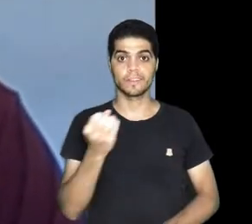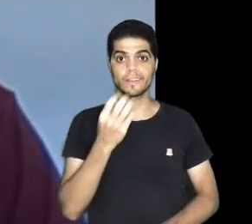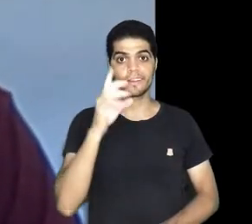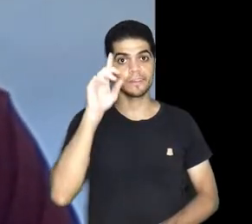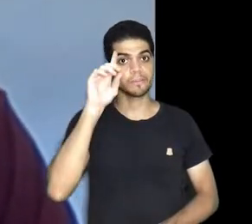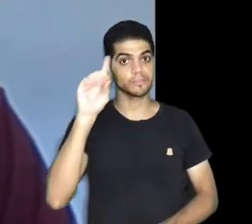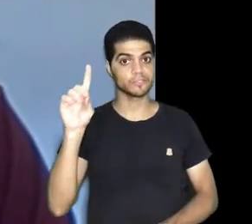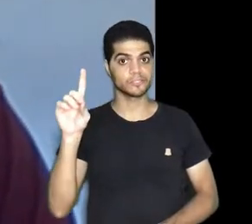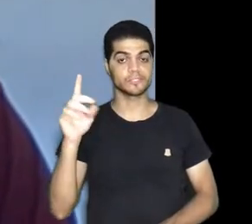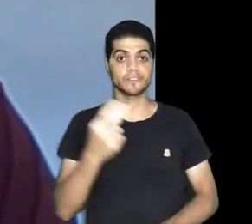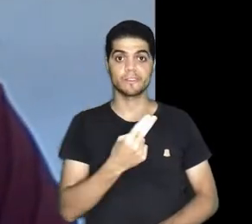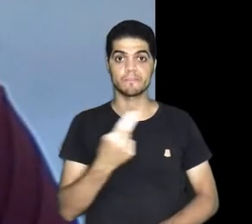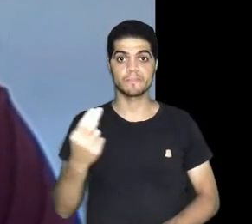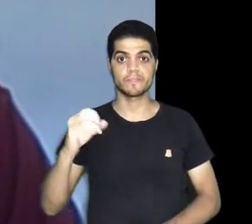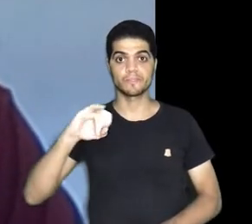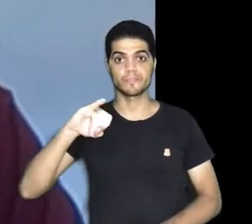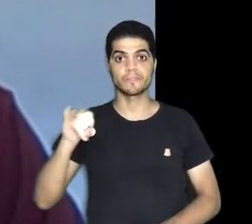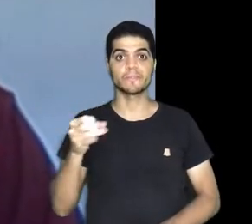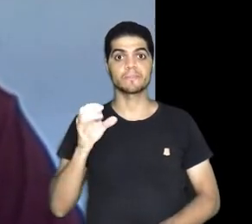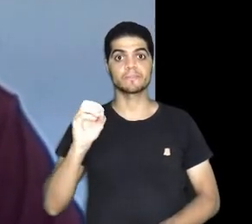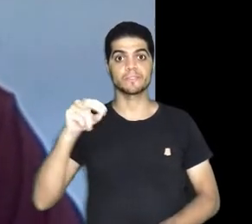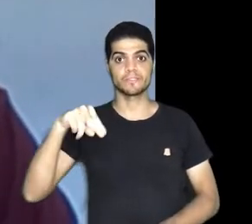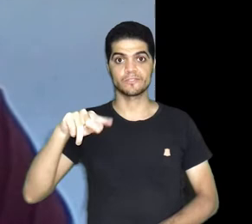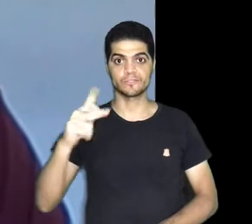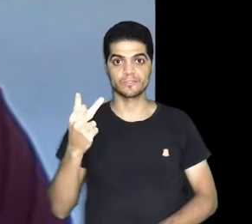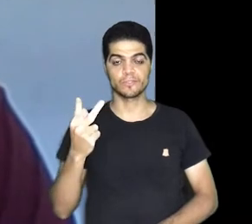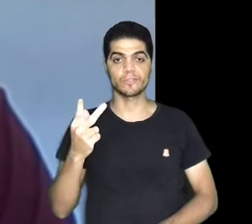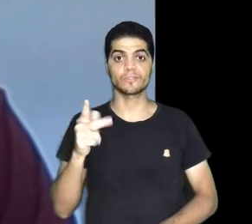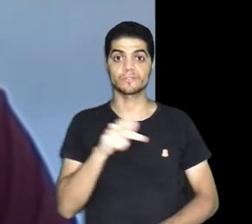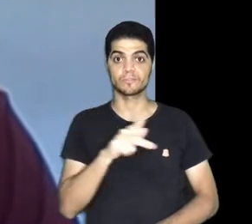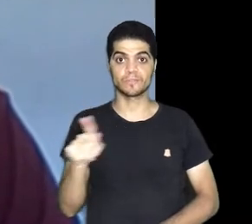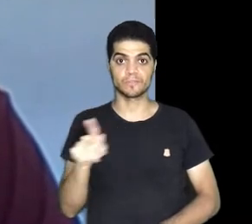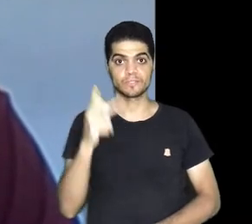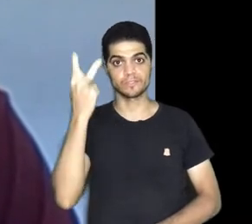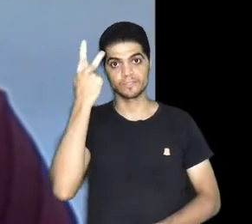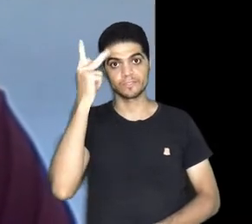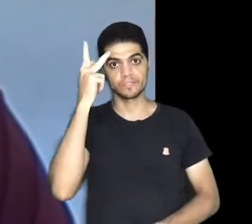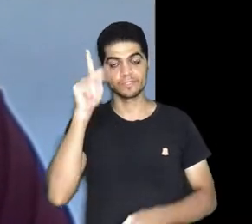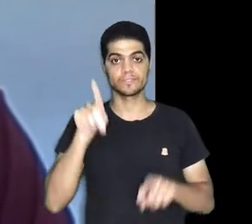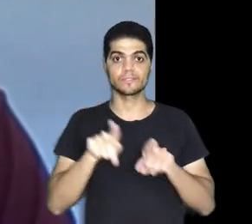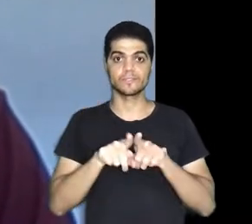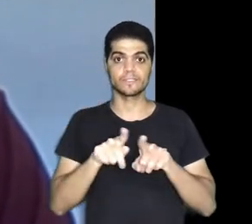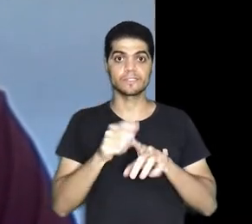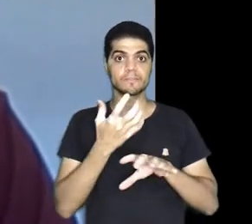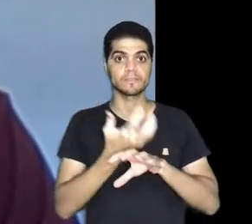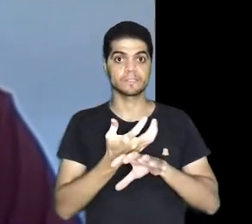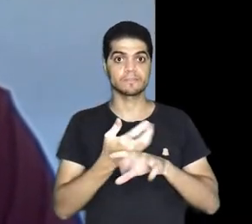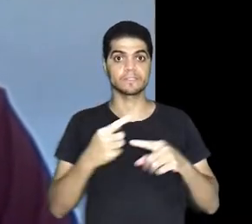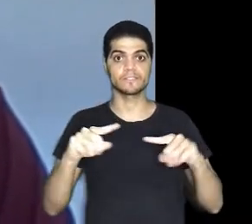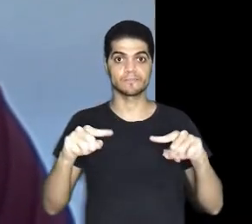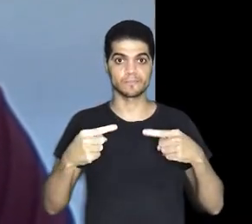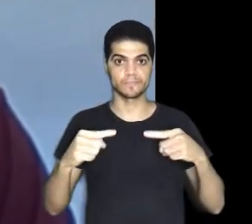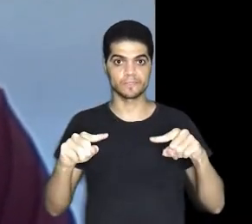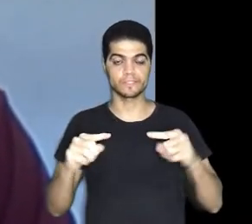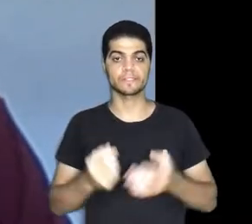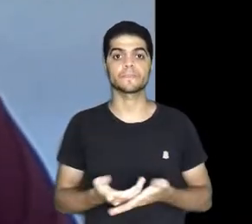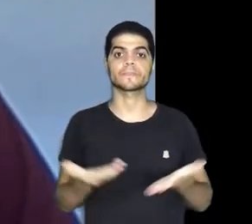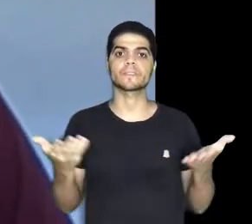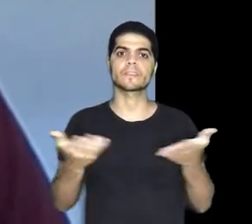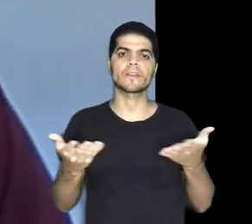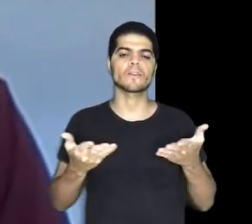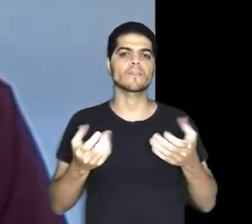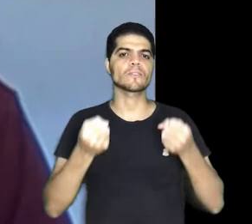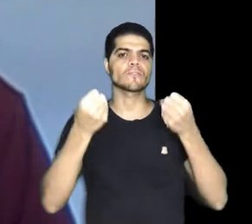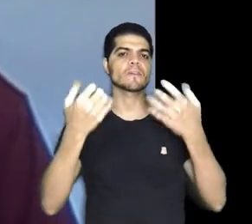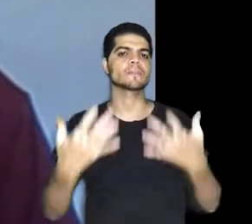Olá, bom dia. Sou John Kennedy, professor de História e Música na Educação Básica. E nesse